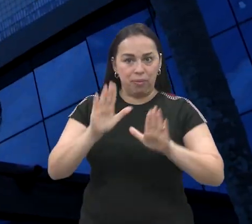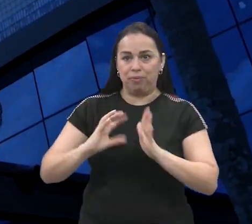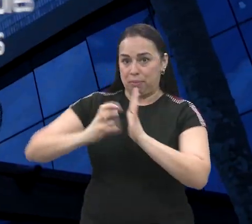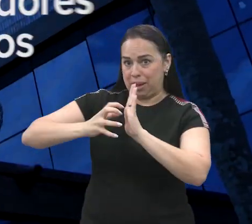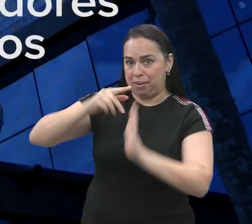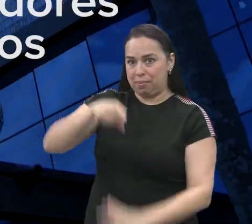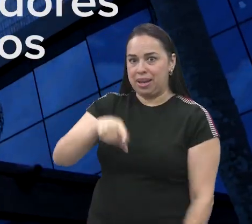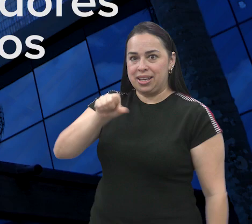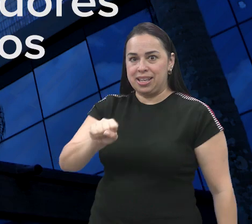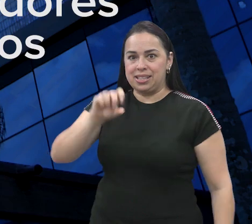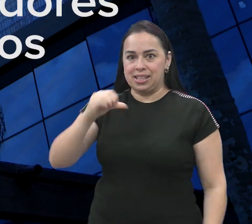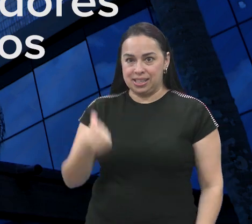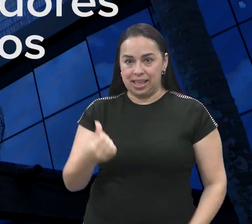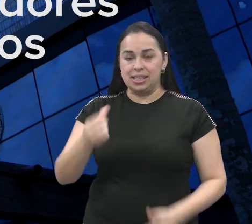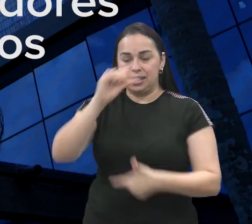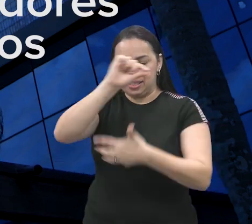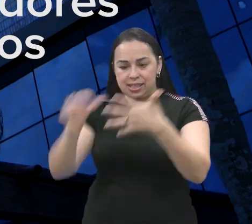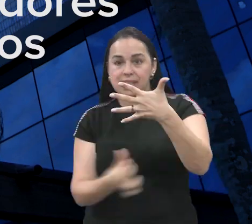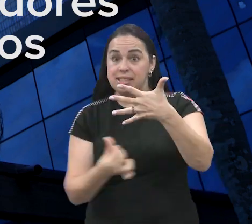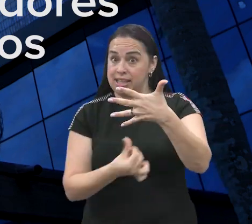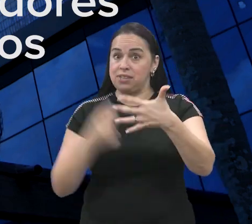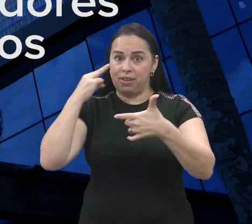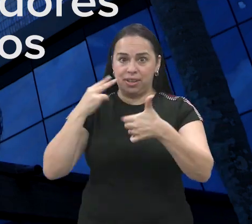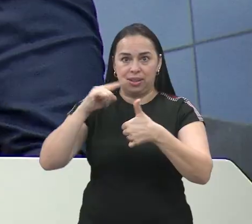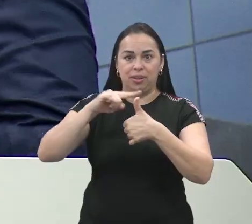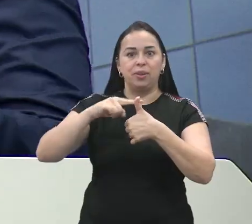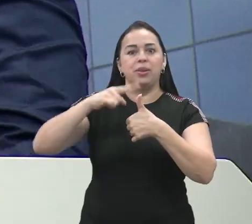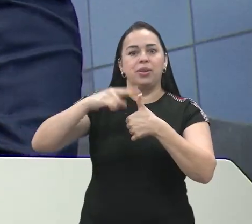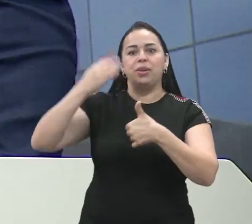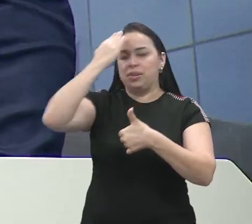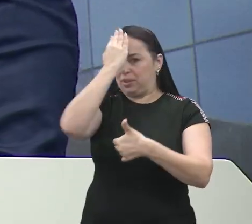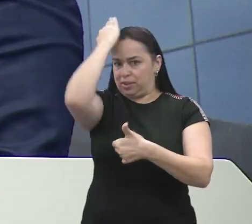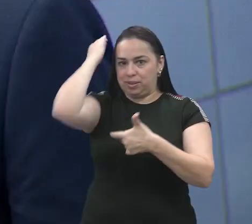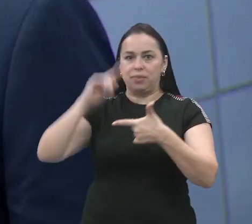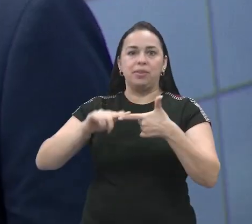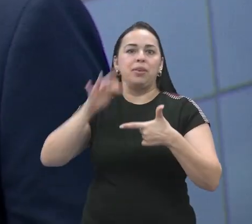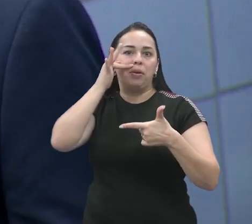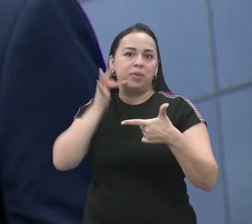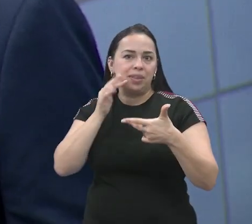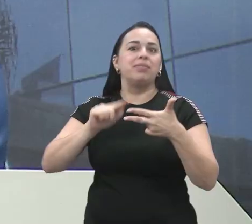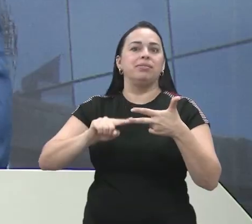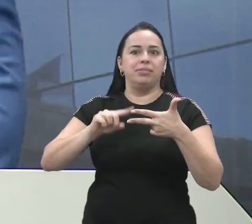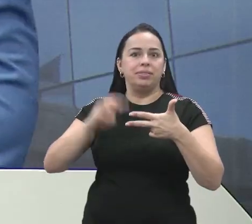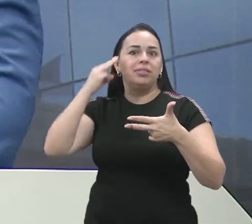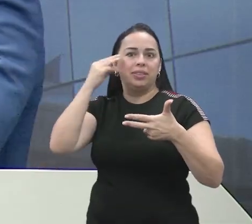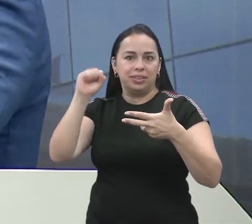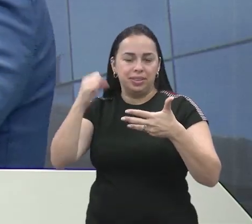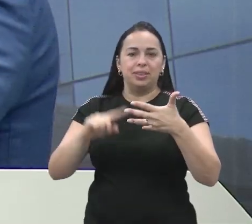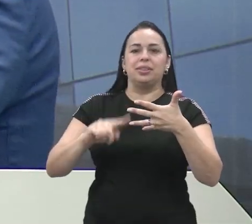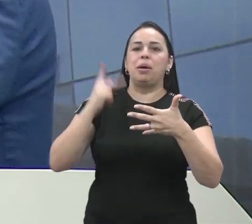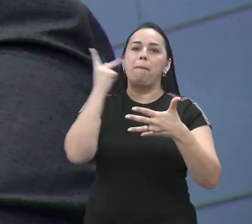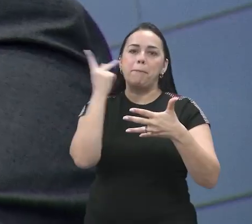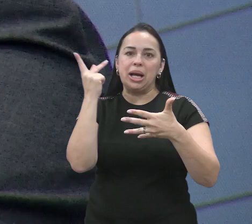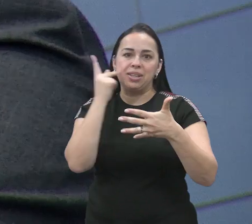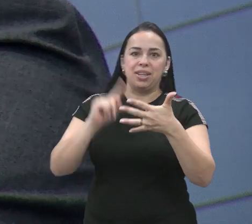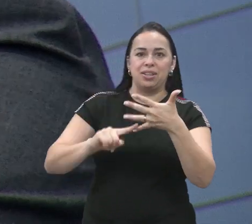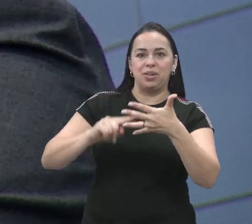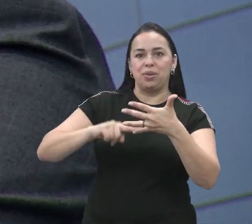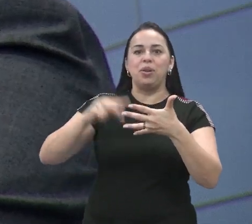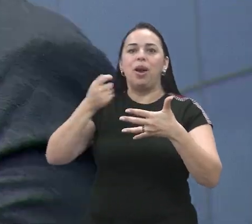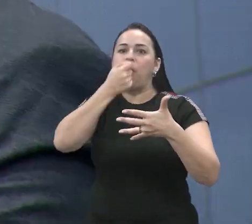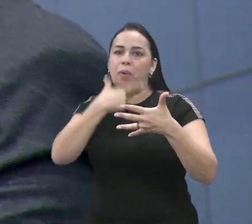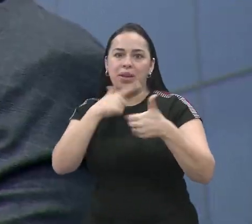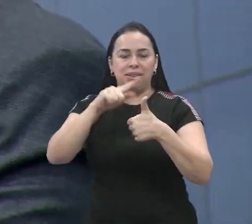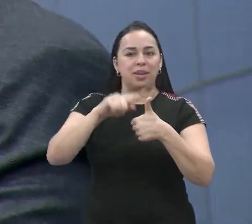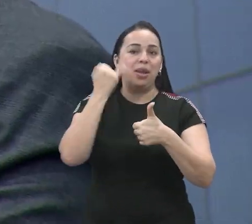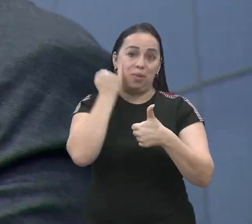seguinte maneira. O PSD tem 6 parlamentares: Cláudio Apolinário, Fabião Zagueiro, Marcão da Academia, Rafael